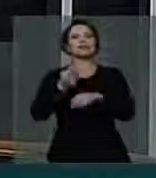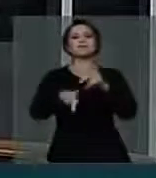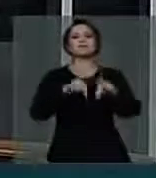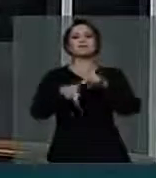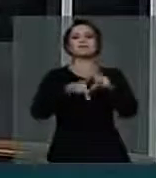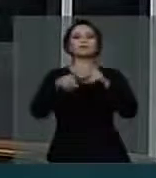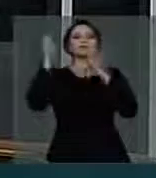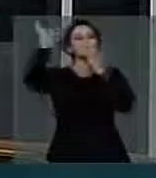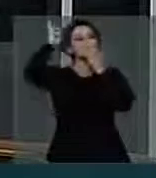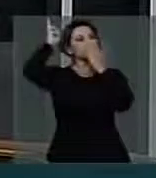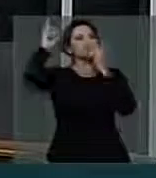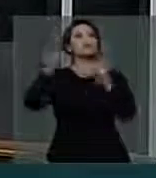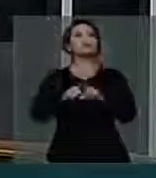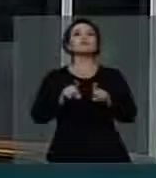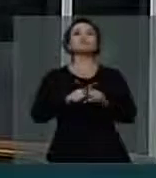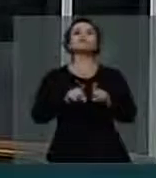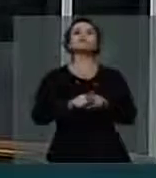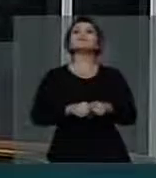o regime militar.